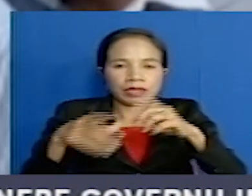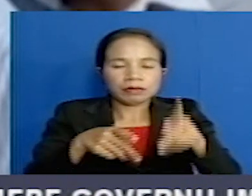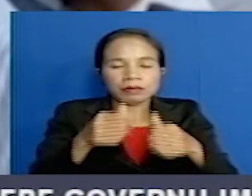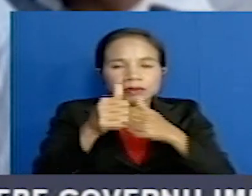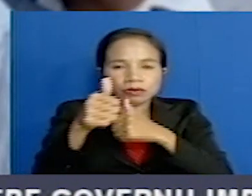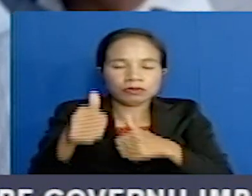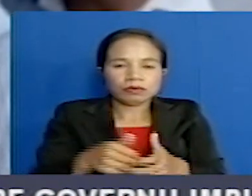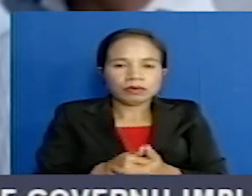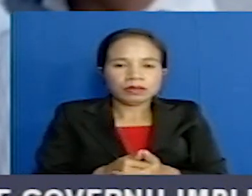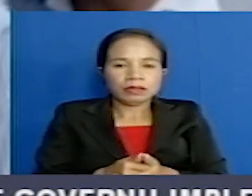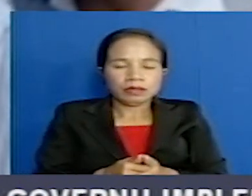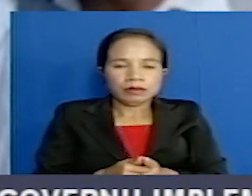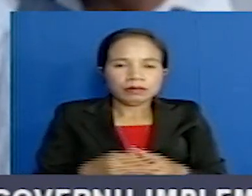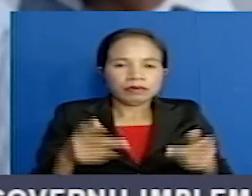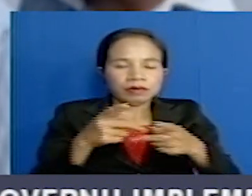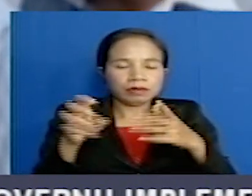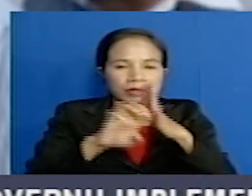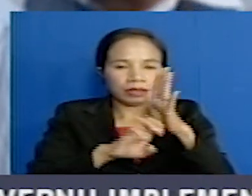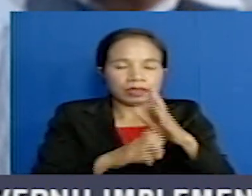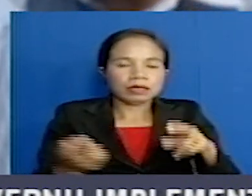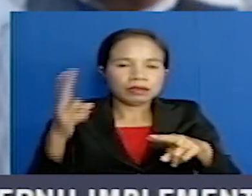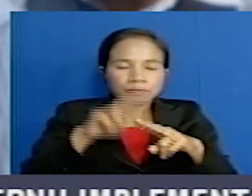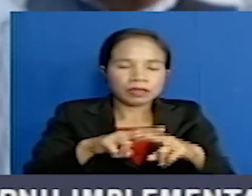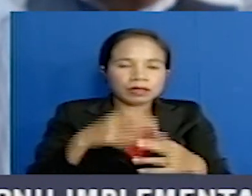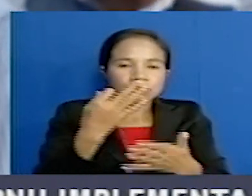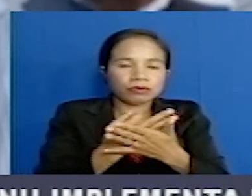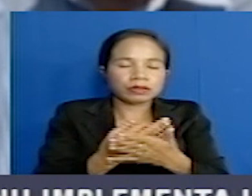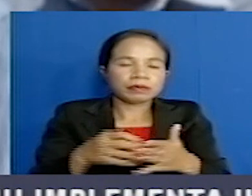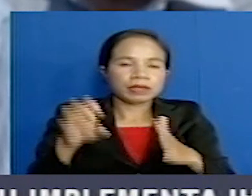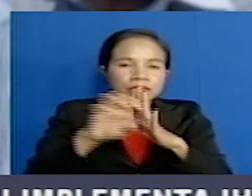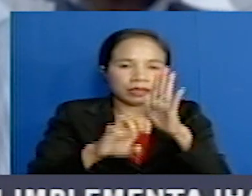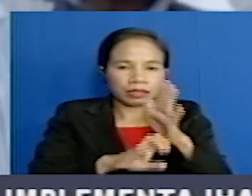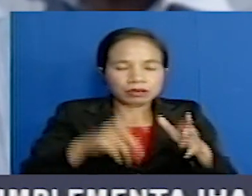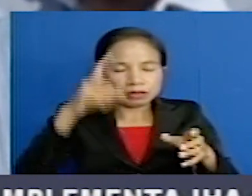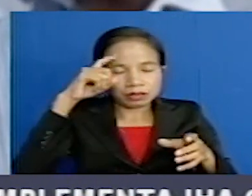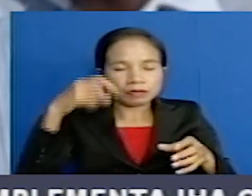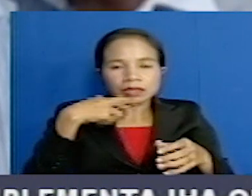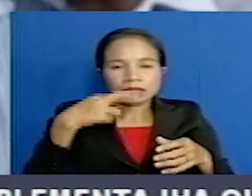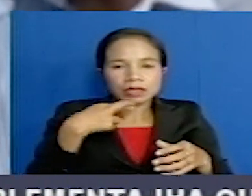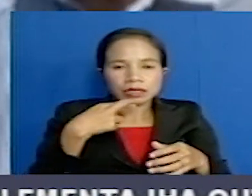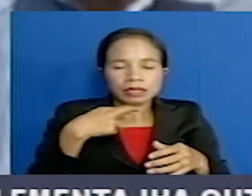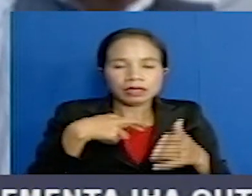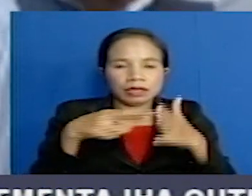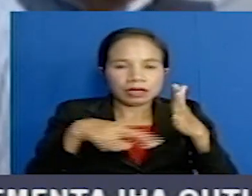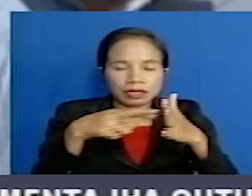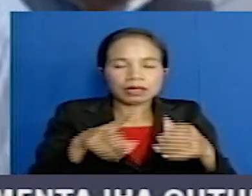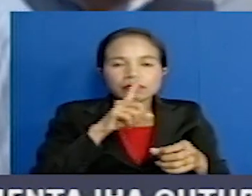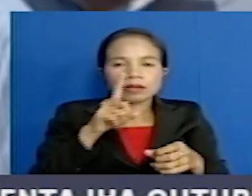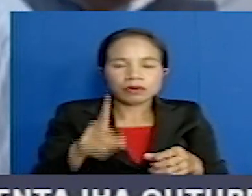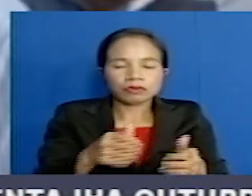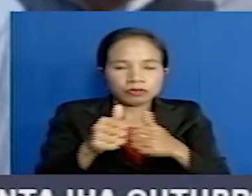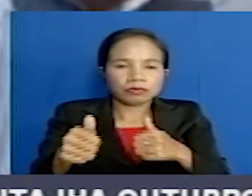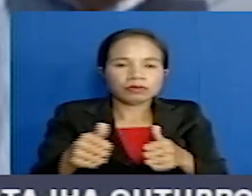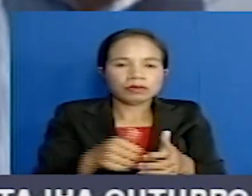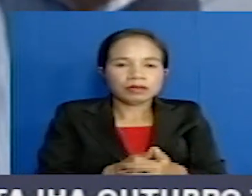regra, arena vai estar, por isso, a mente receita vai estar. Também não é uma pronta ordem clara, a mim me executa, mas bem. Nessa emitir um